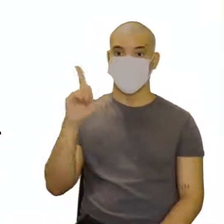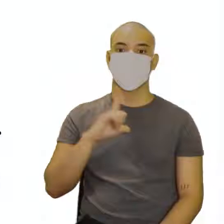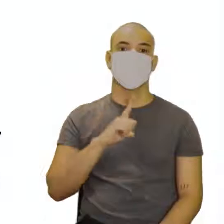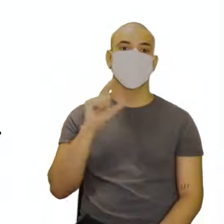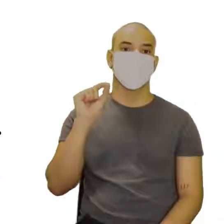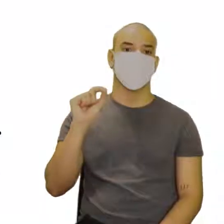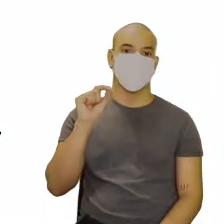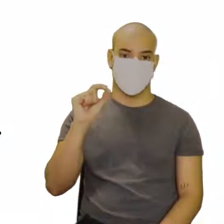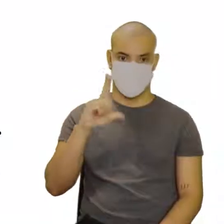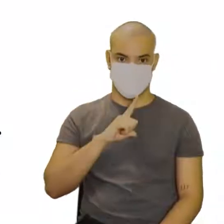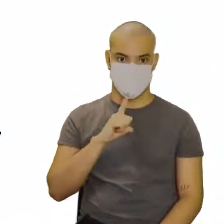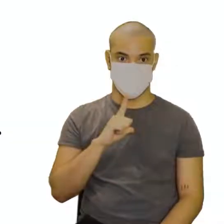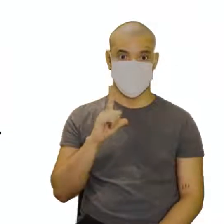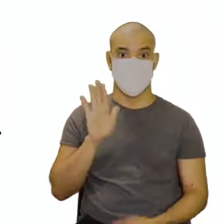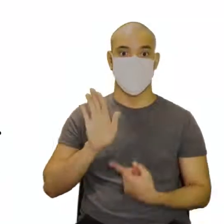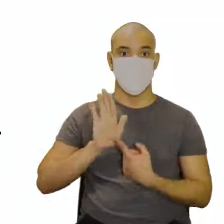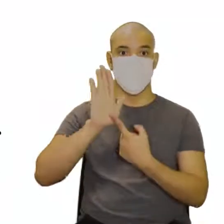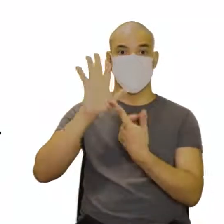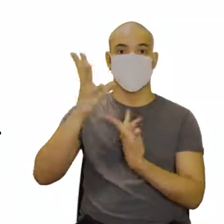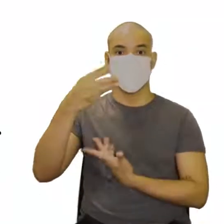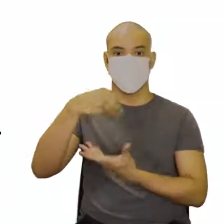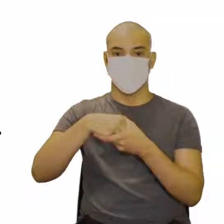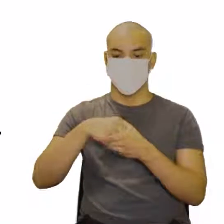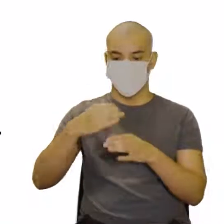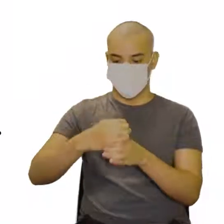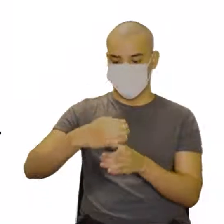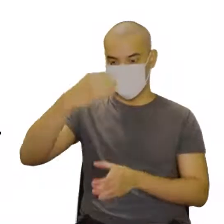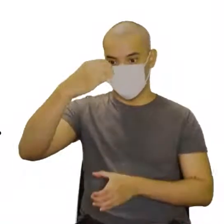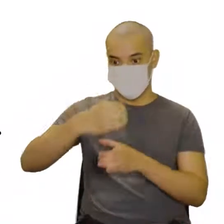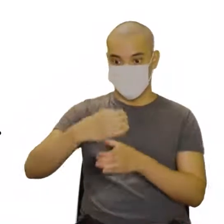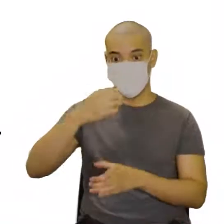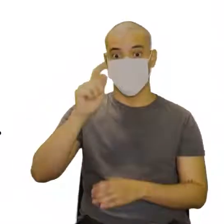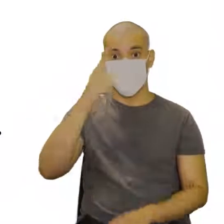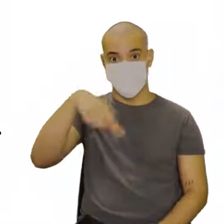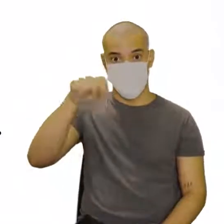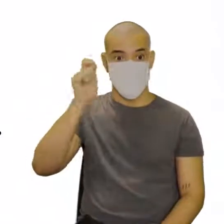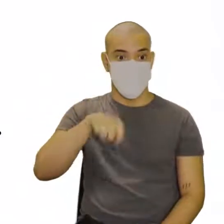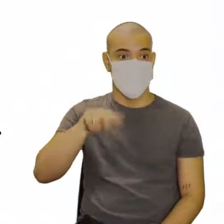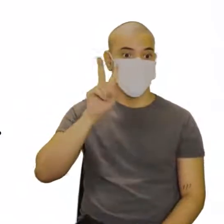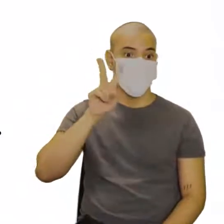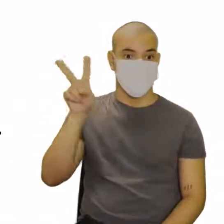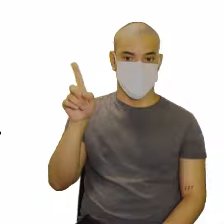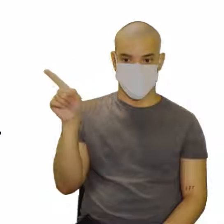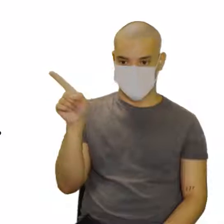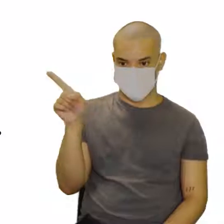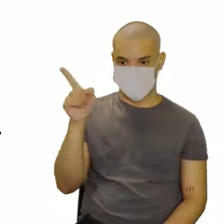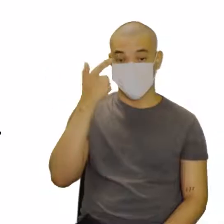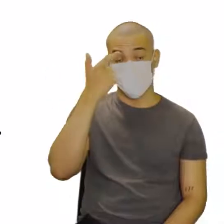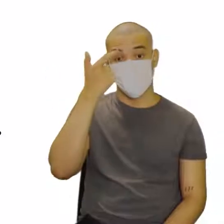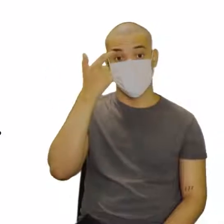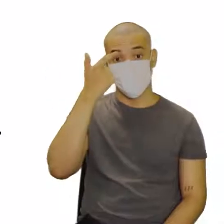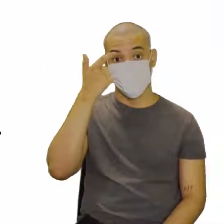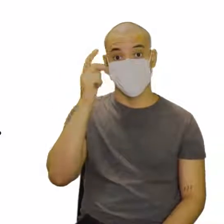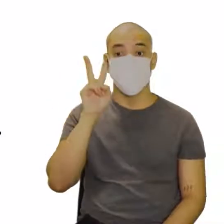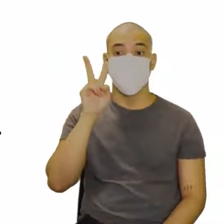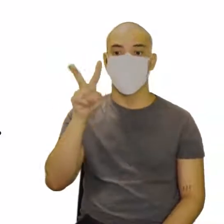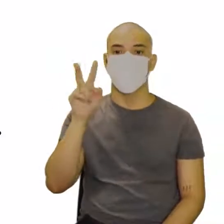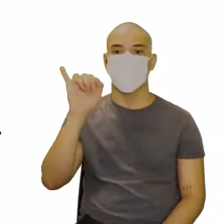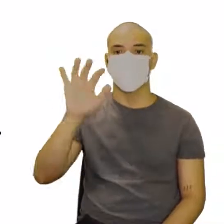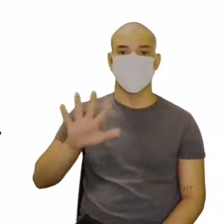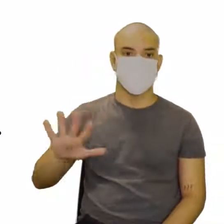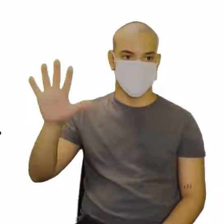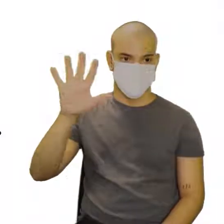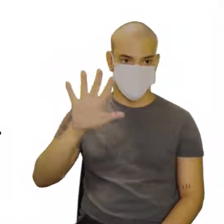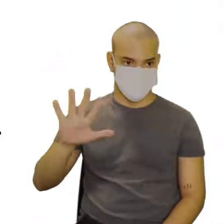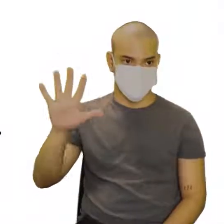a estrutura de um capacitor cilíndrico, como vocês podem observar aqui. Olhando nessa figura que está aqui no canto,